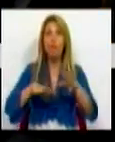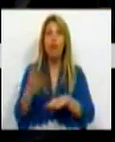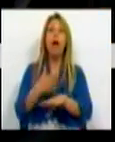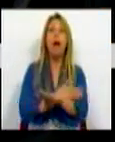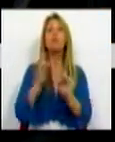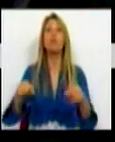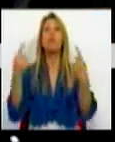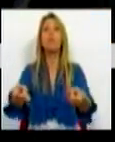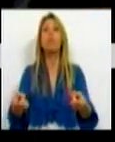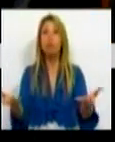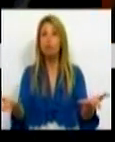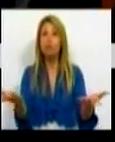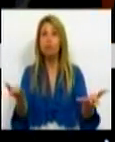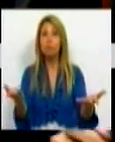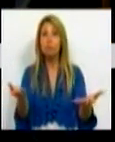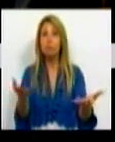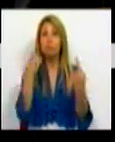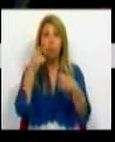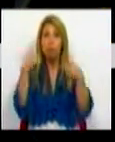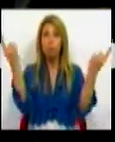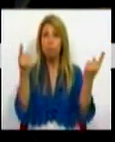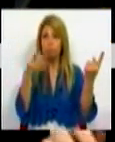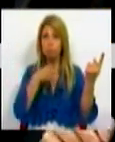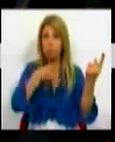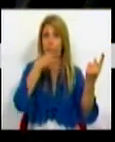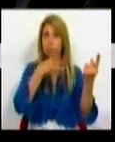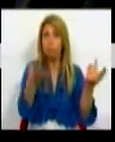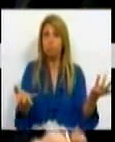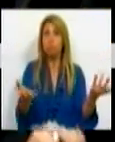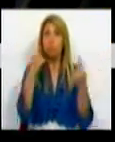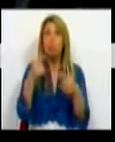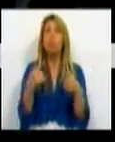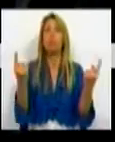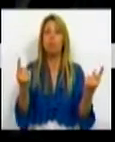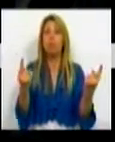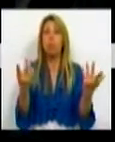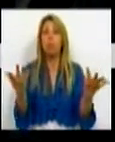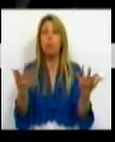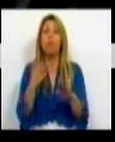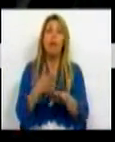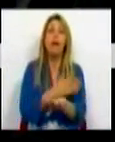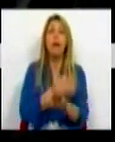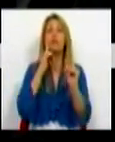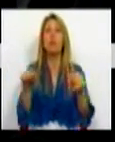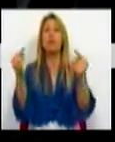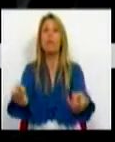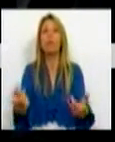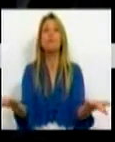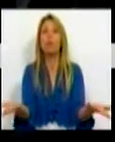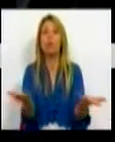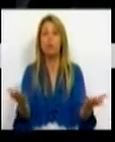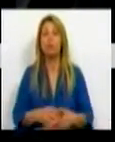depois desse mesmo testemunho público que fez nesse momento e que depois, aliás, foi